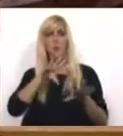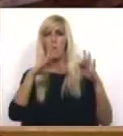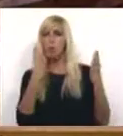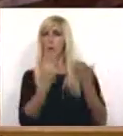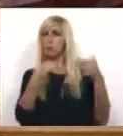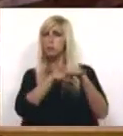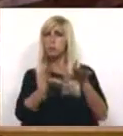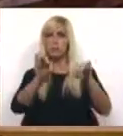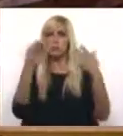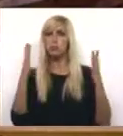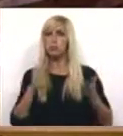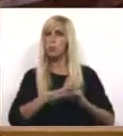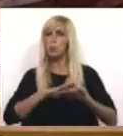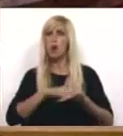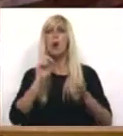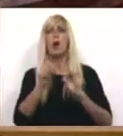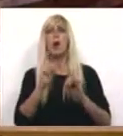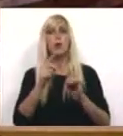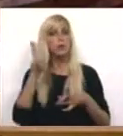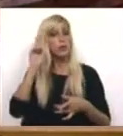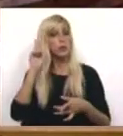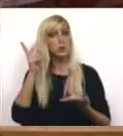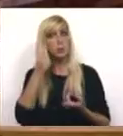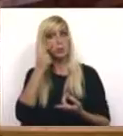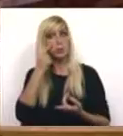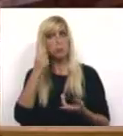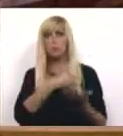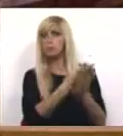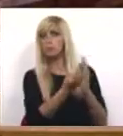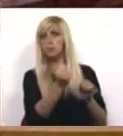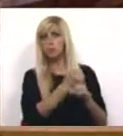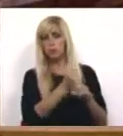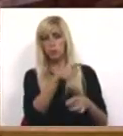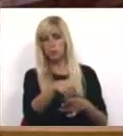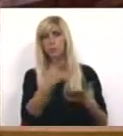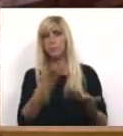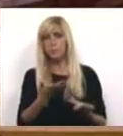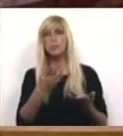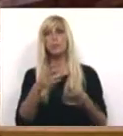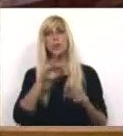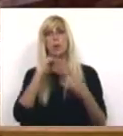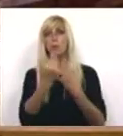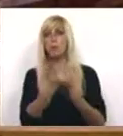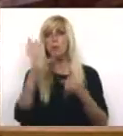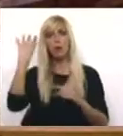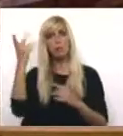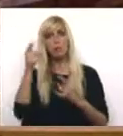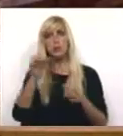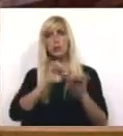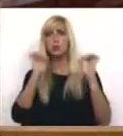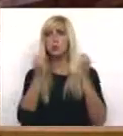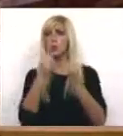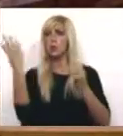floresta, assente no reconhecimento e valorização das suas multifunções, nomeadamente ao nível ambiental, climático,